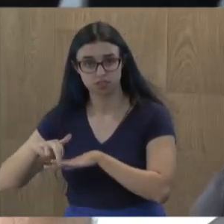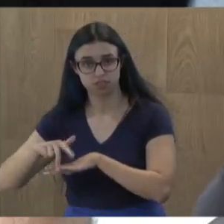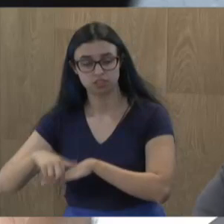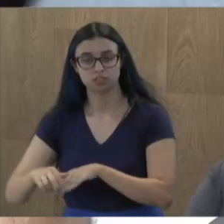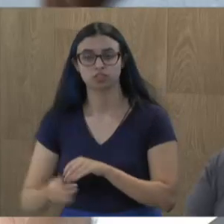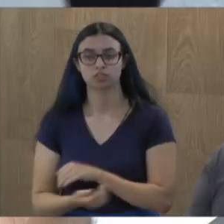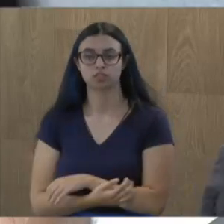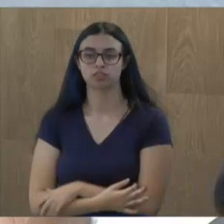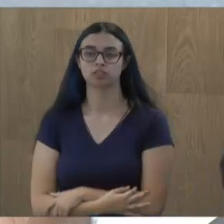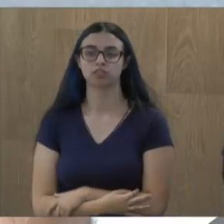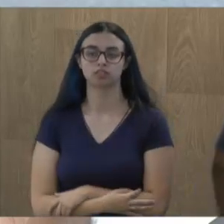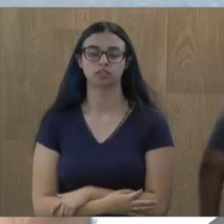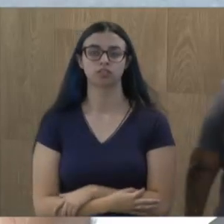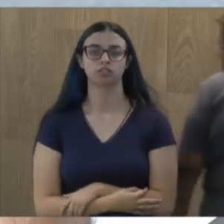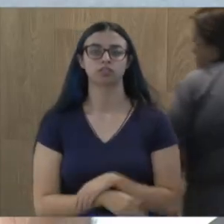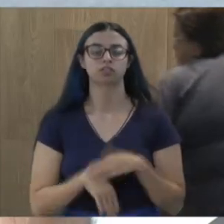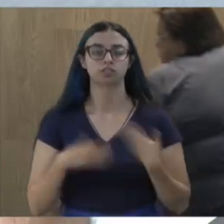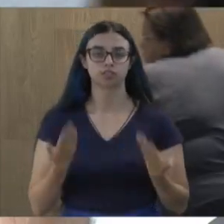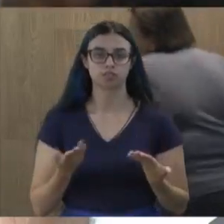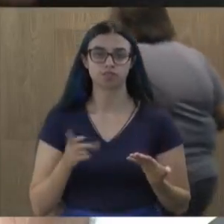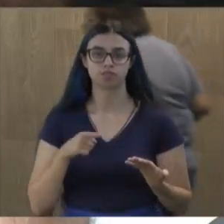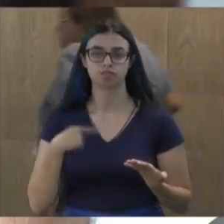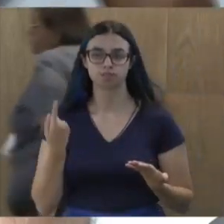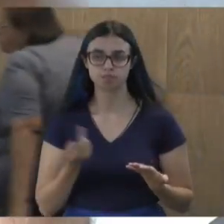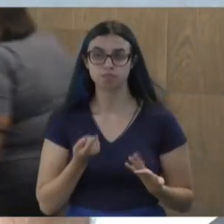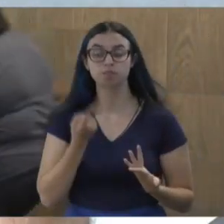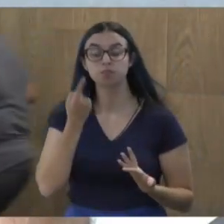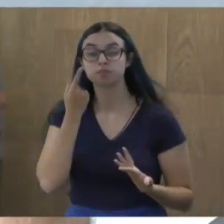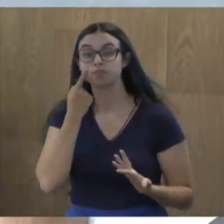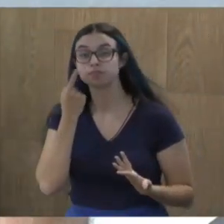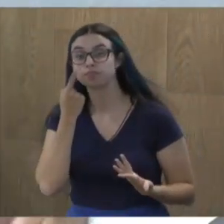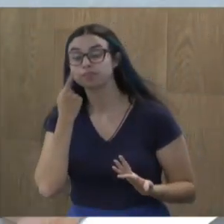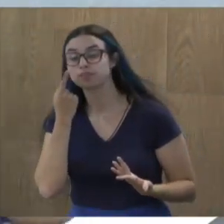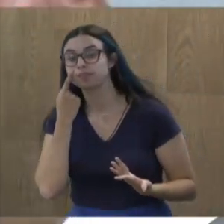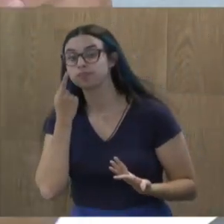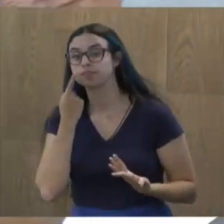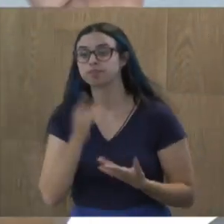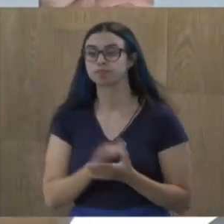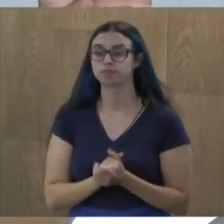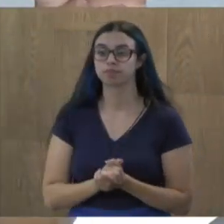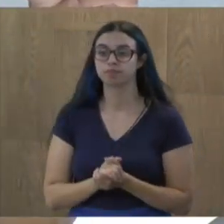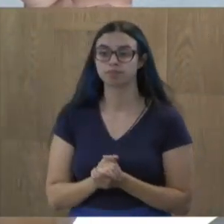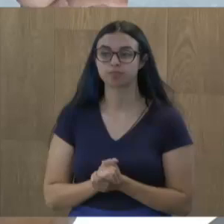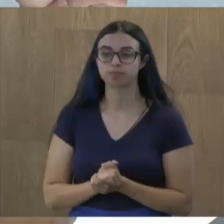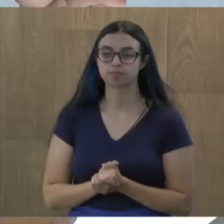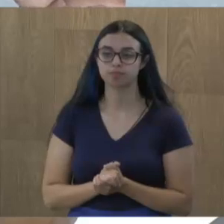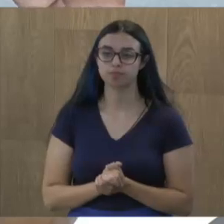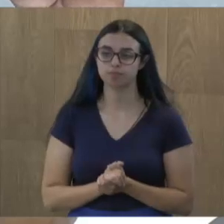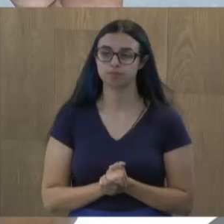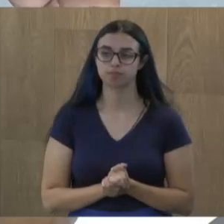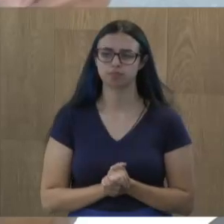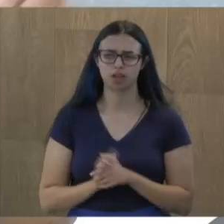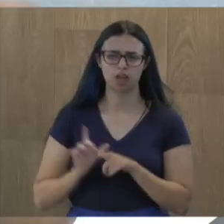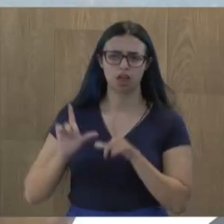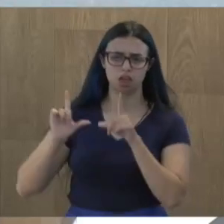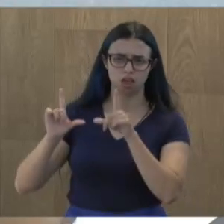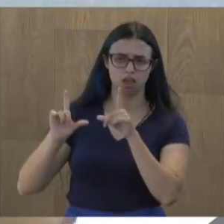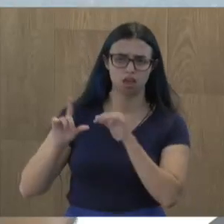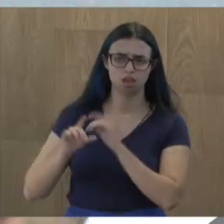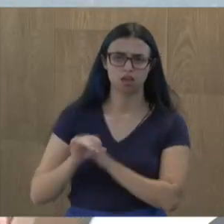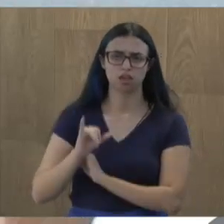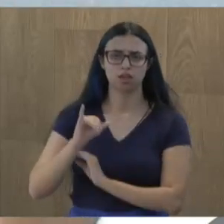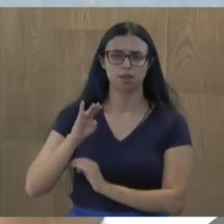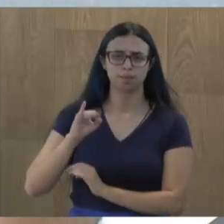essa faixa elevada. Então a gente vai estar acompanhando, Doriel, colocar a foto lá da